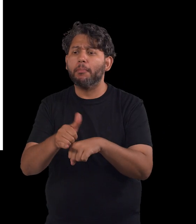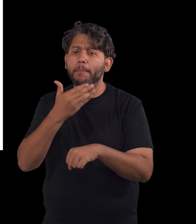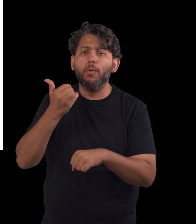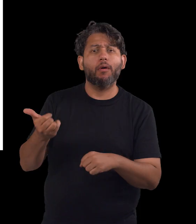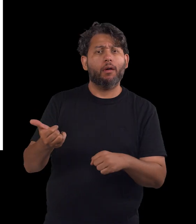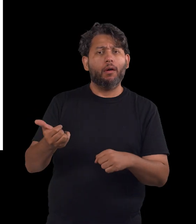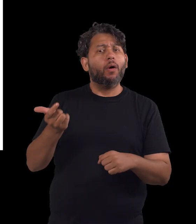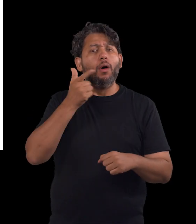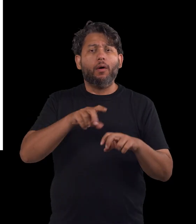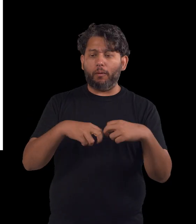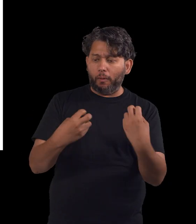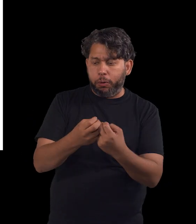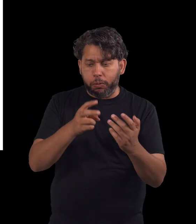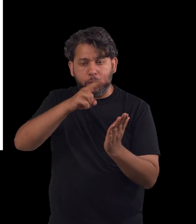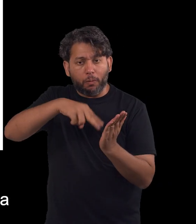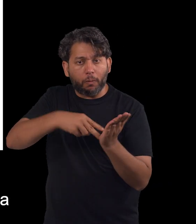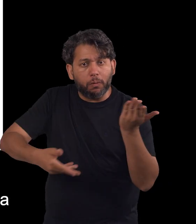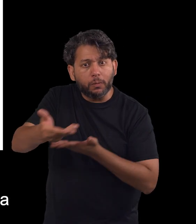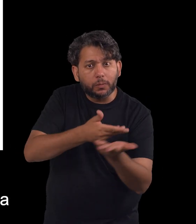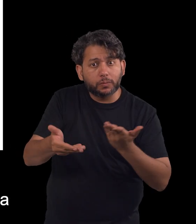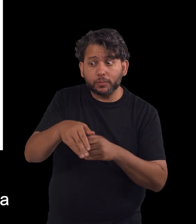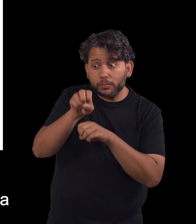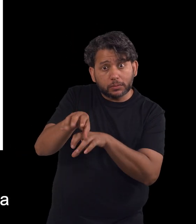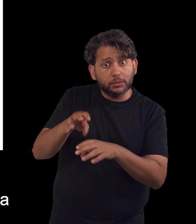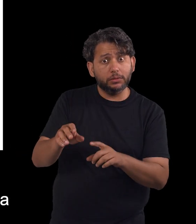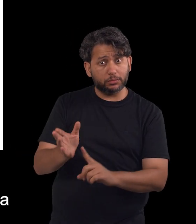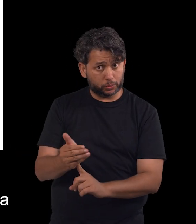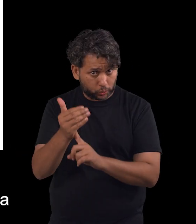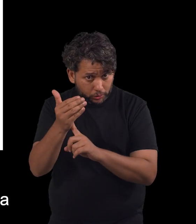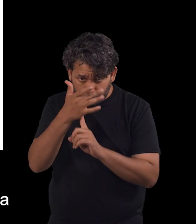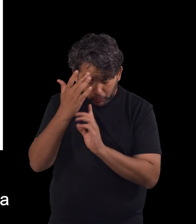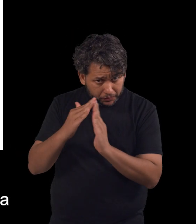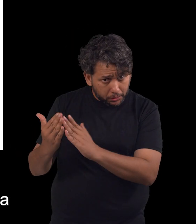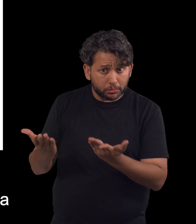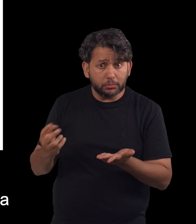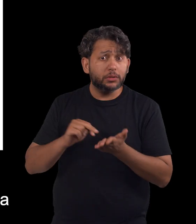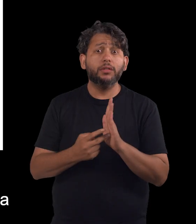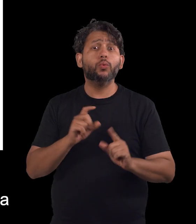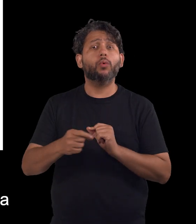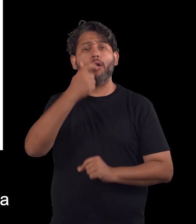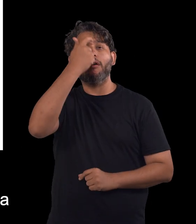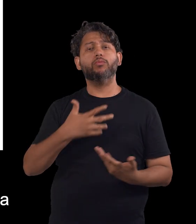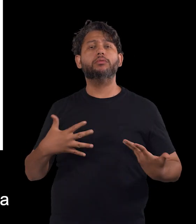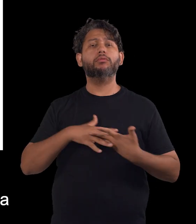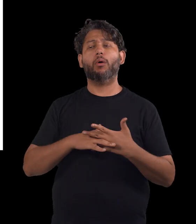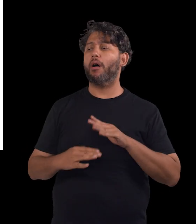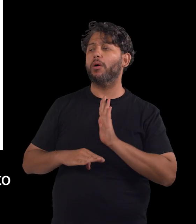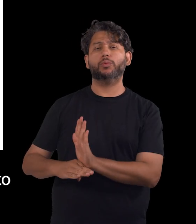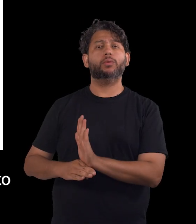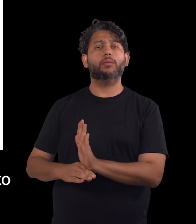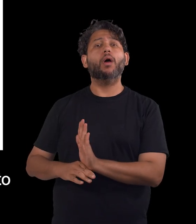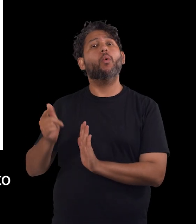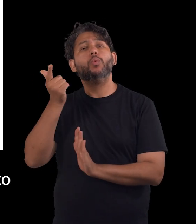bairro, organizar uma roda de leitura ou ensinar habilidades digitais para vizinhos, está exercendo cidadania